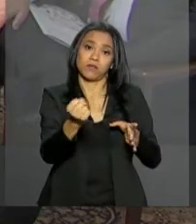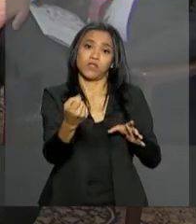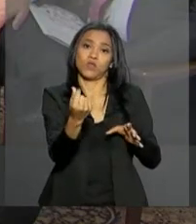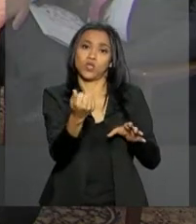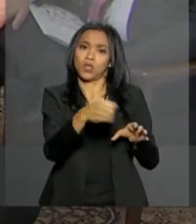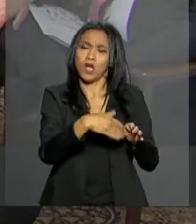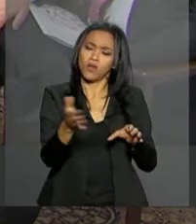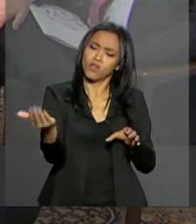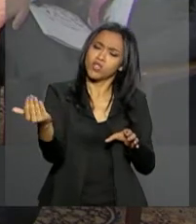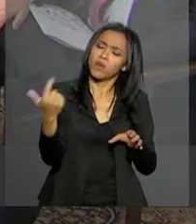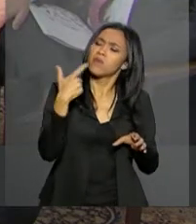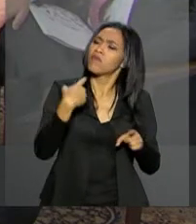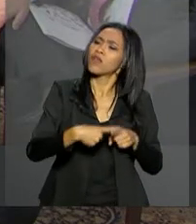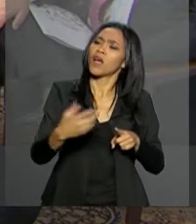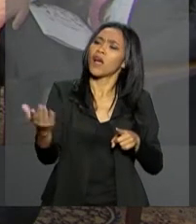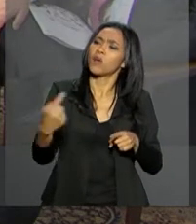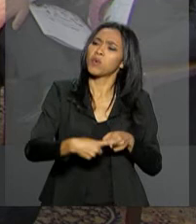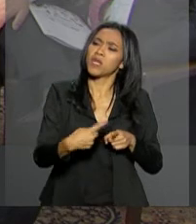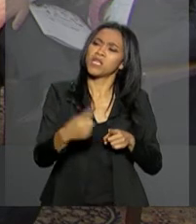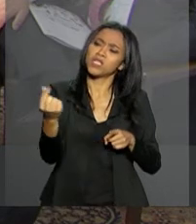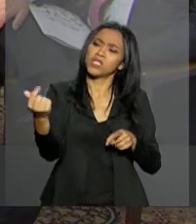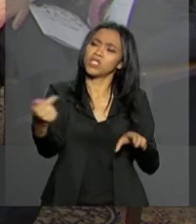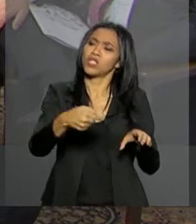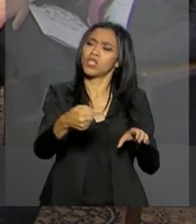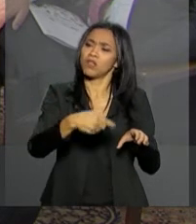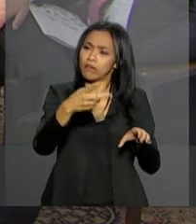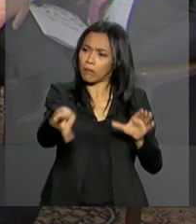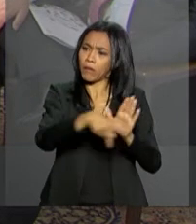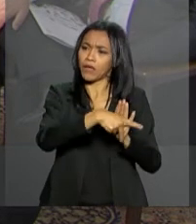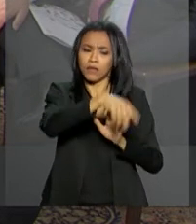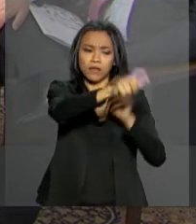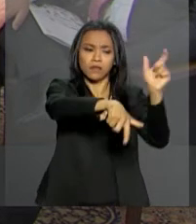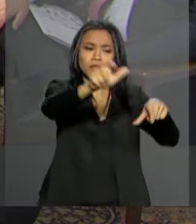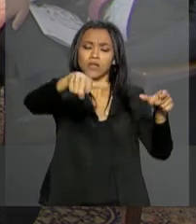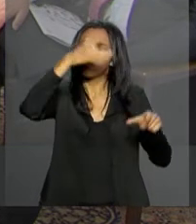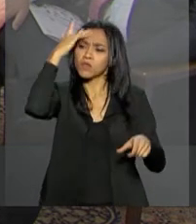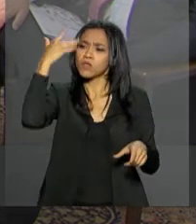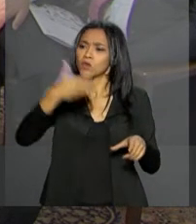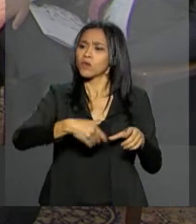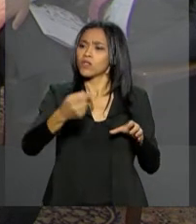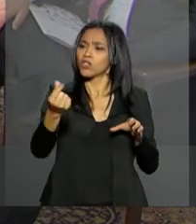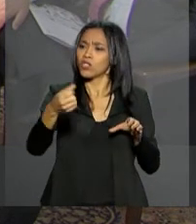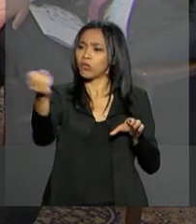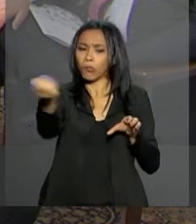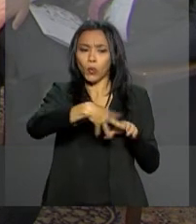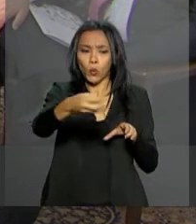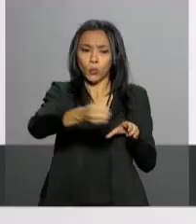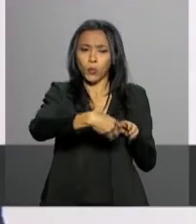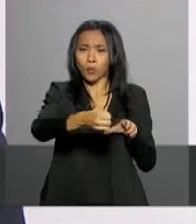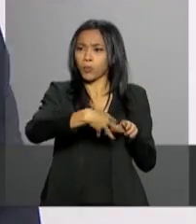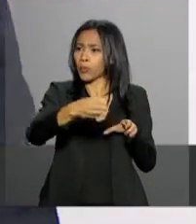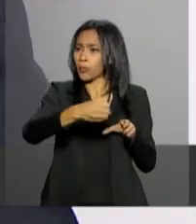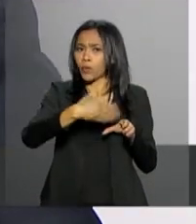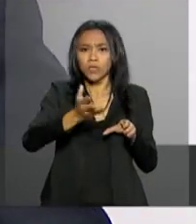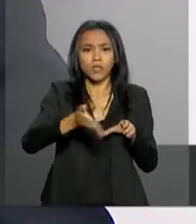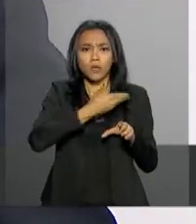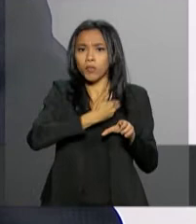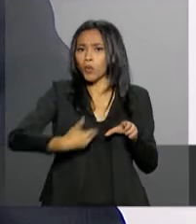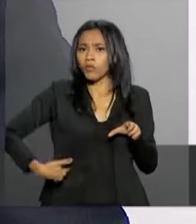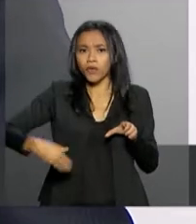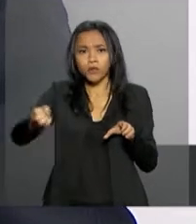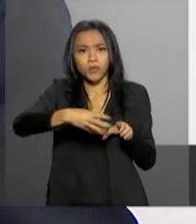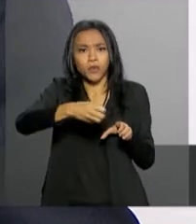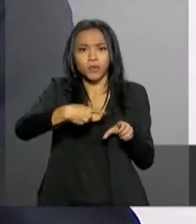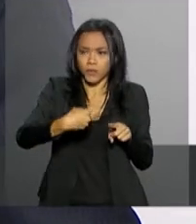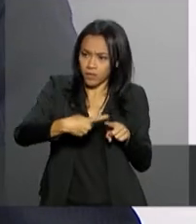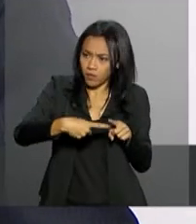economia e isso mas porque é que este dinheiro que é dos trabalhadores né está ainda depositado não apenas para o poder público